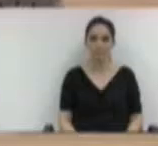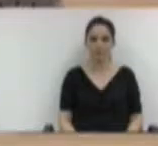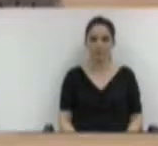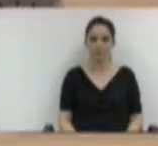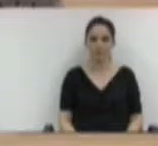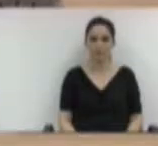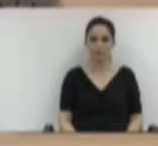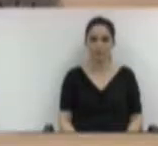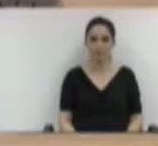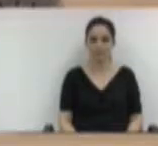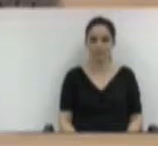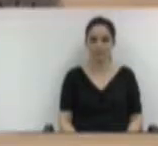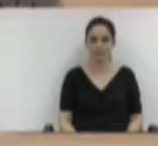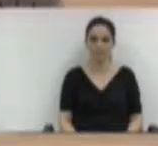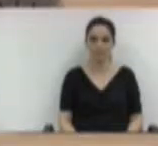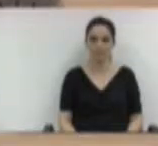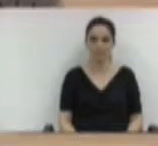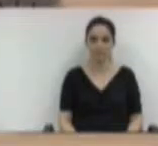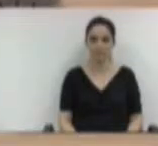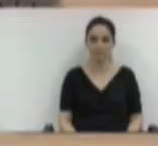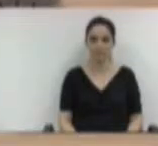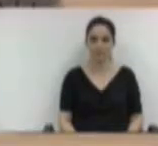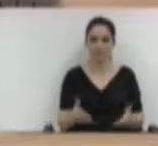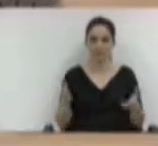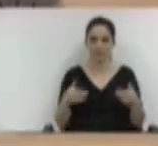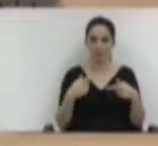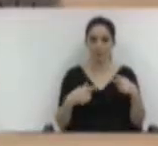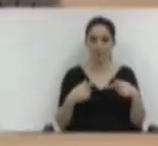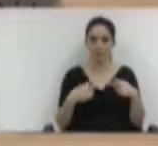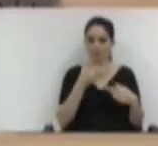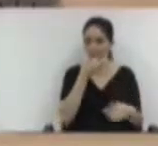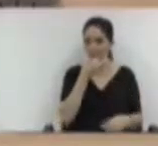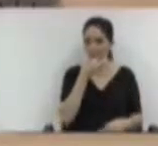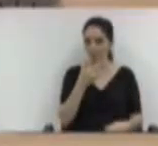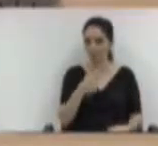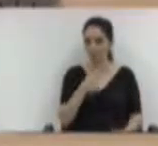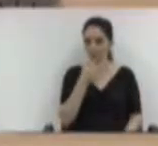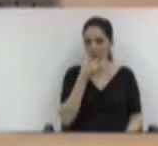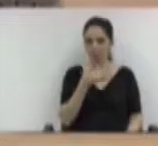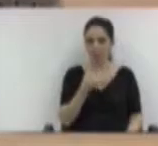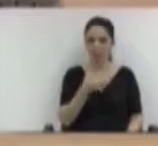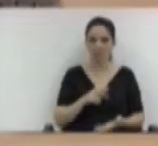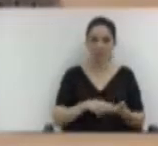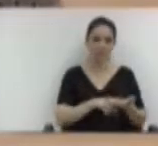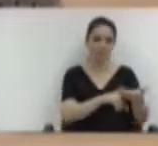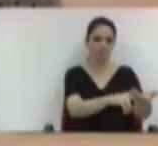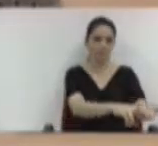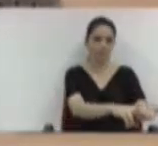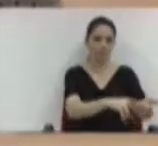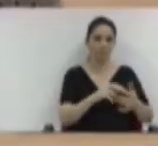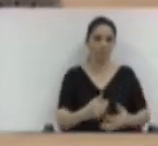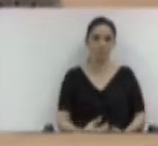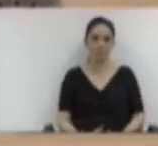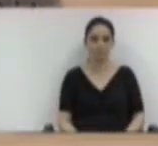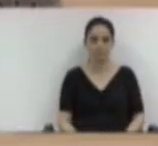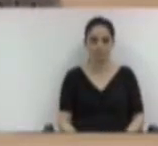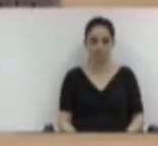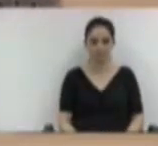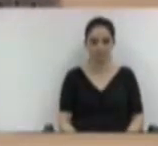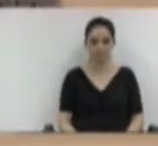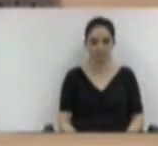O requerimento número 900 está em discussão. Não havendo quem queira, encaminhe-se ao Executivo.